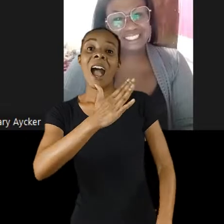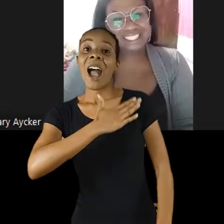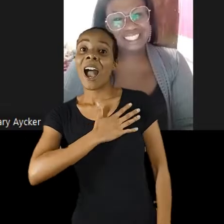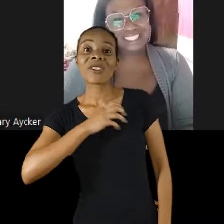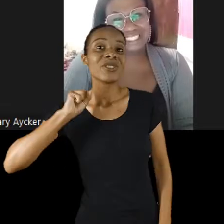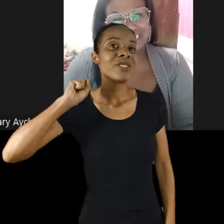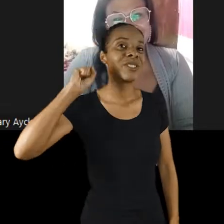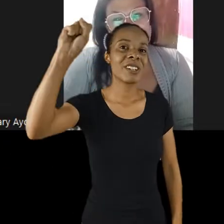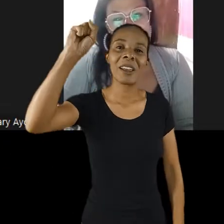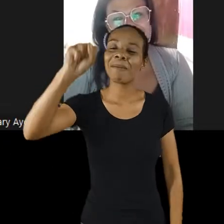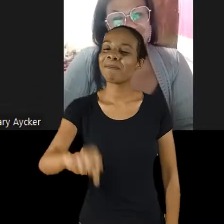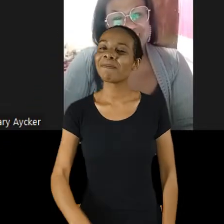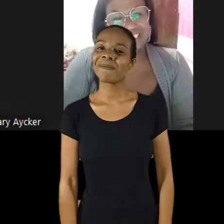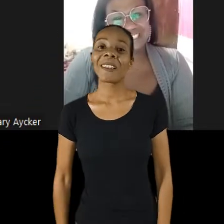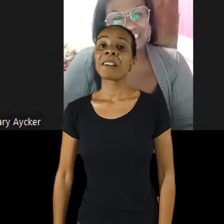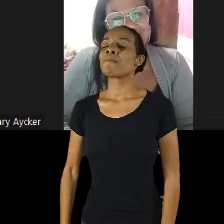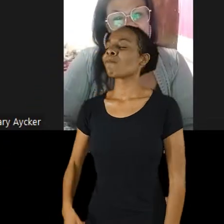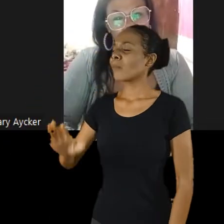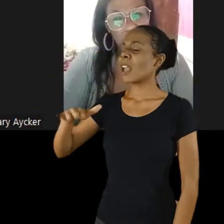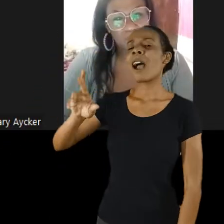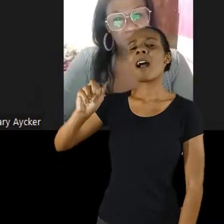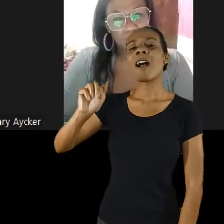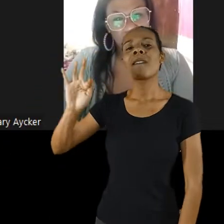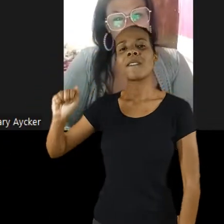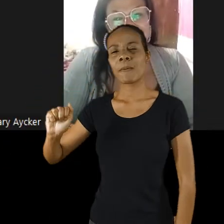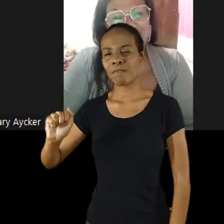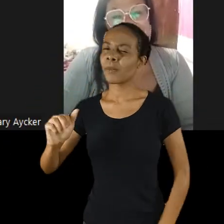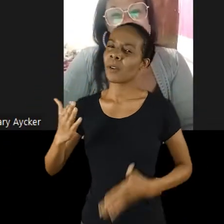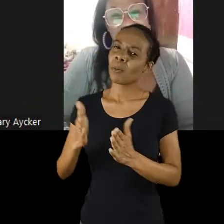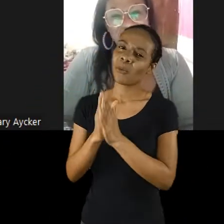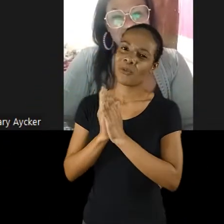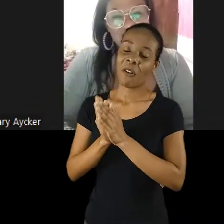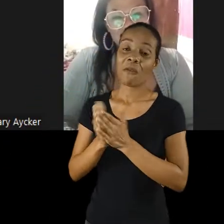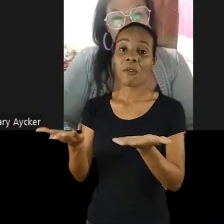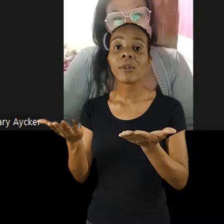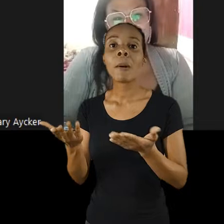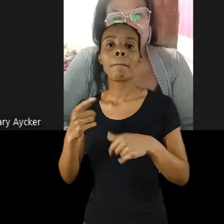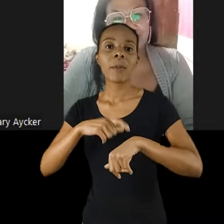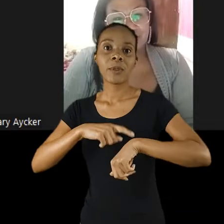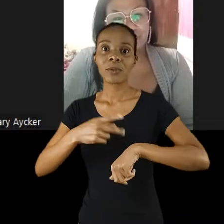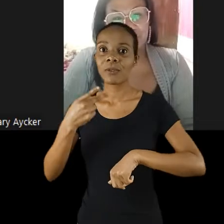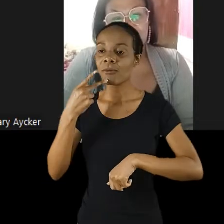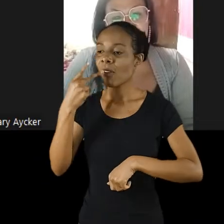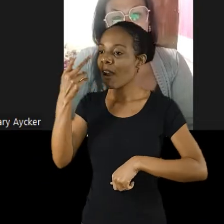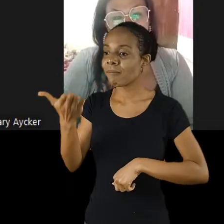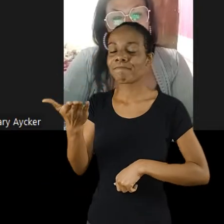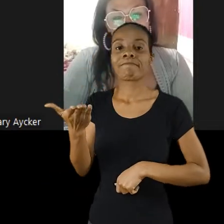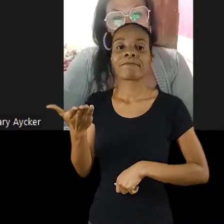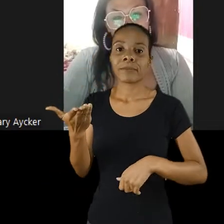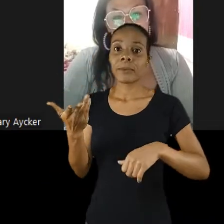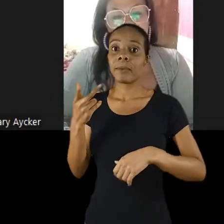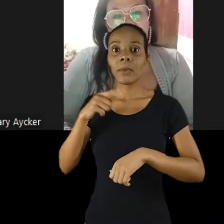fala de Bichard, por favor? Senti algo fortíssimo, assim. Ai, Pode Mima, ir, quando pode você ir. traz quando você